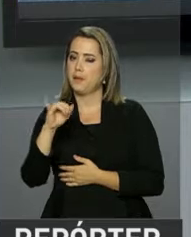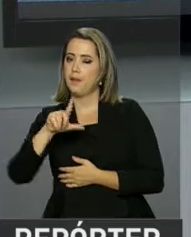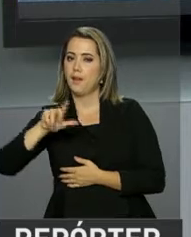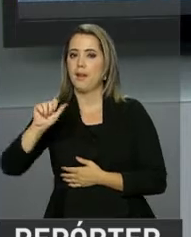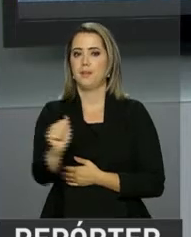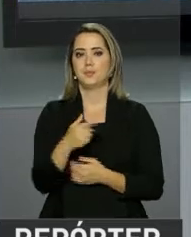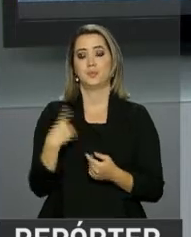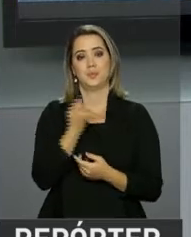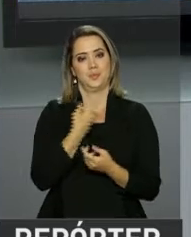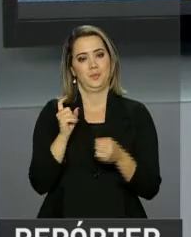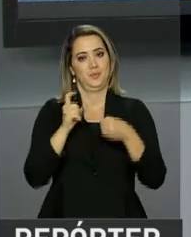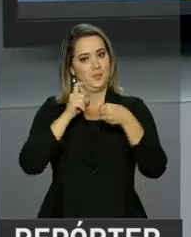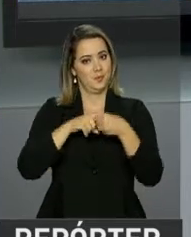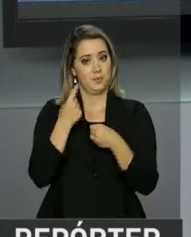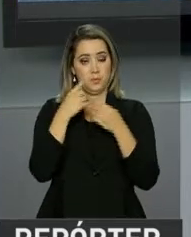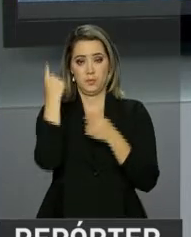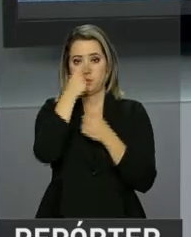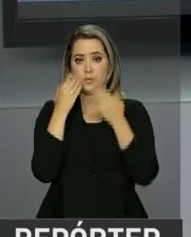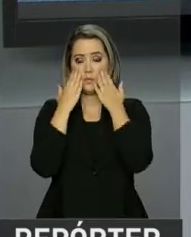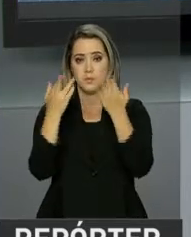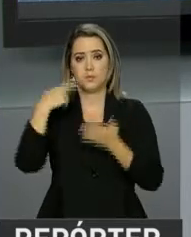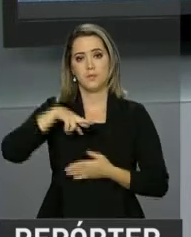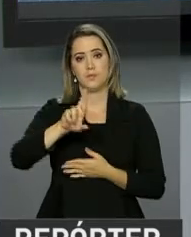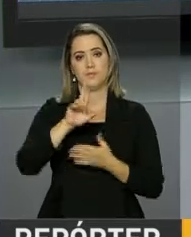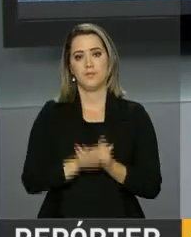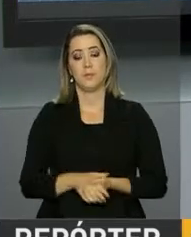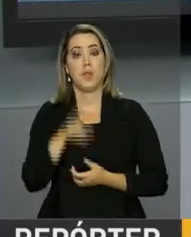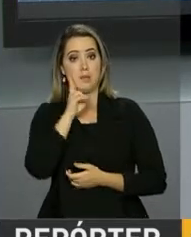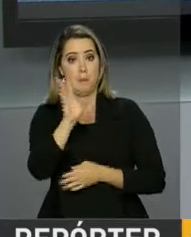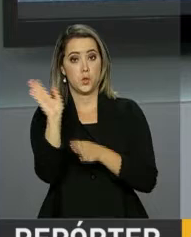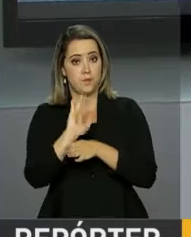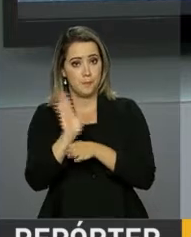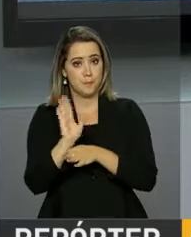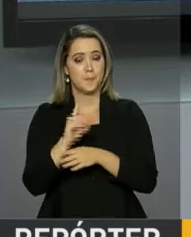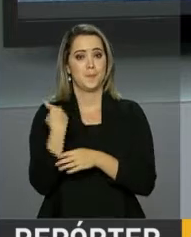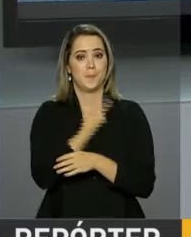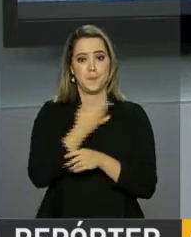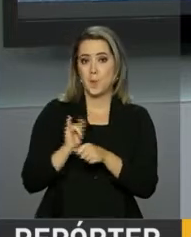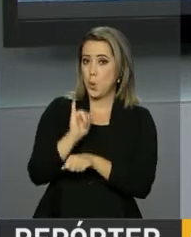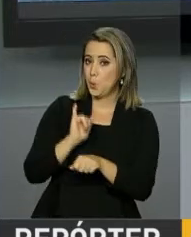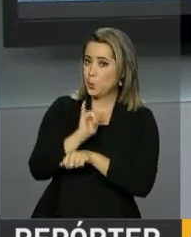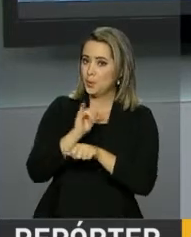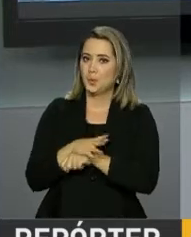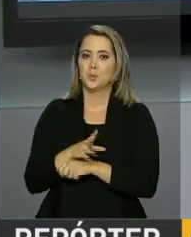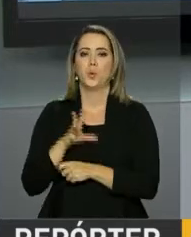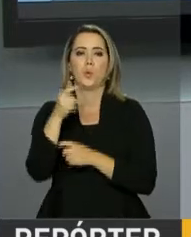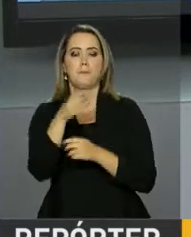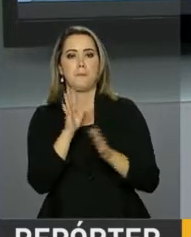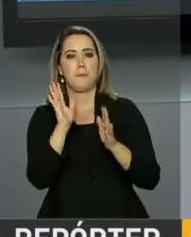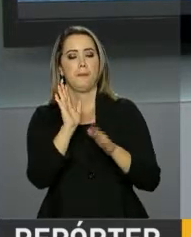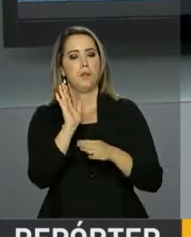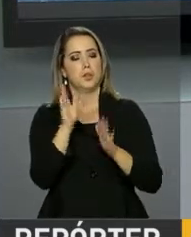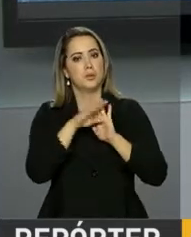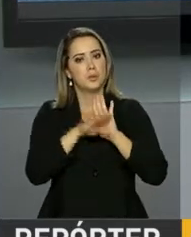aqui. Voltaremos em uma hora na próxima edição do Repórter NBR. Você pode rever as nossas reportagens no YouTube ou acompanhar a